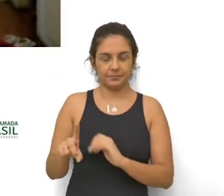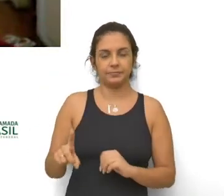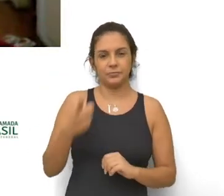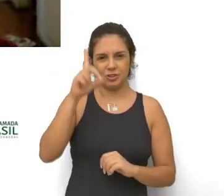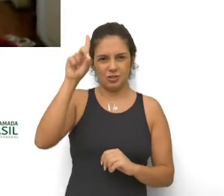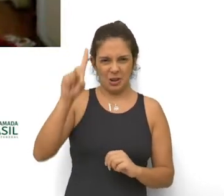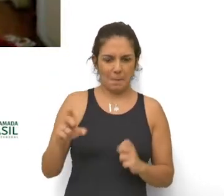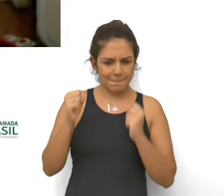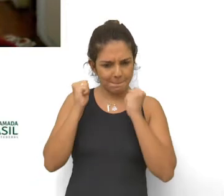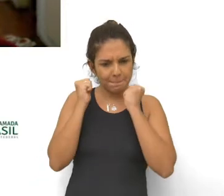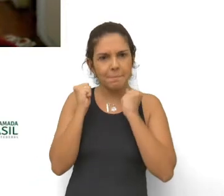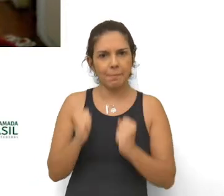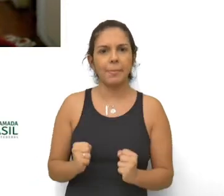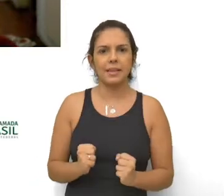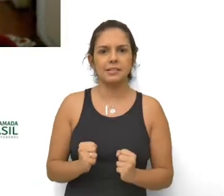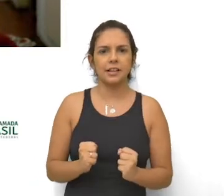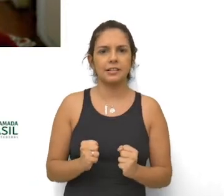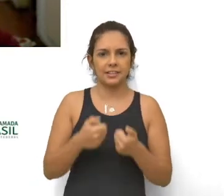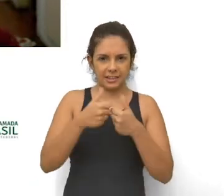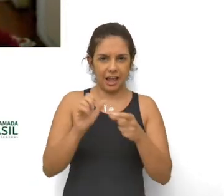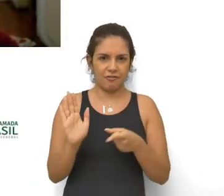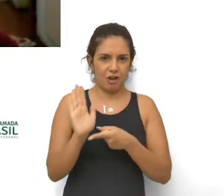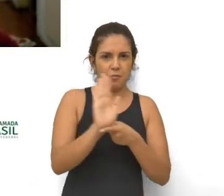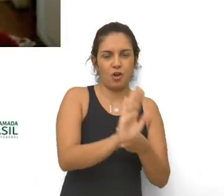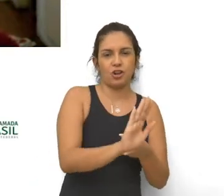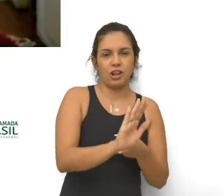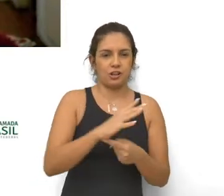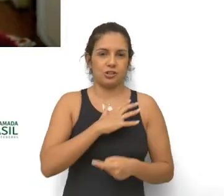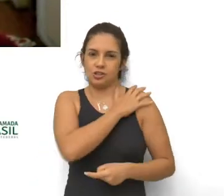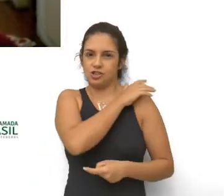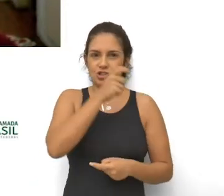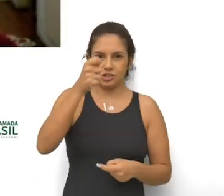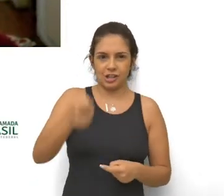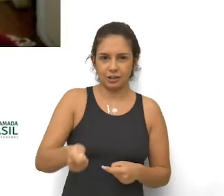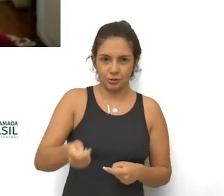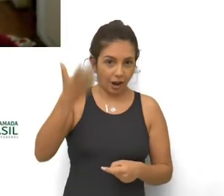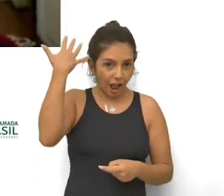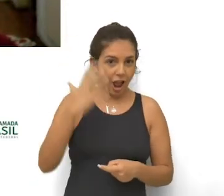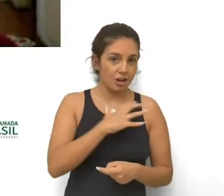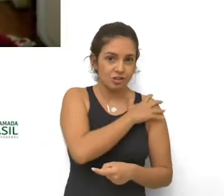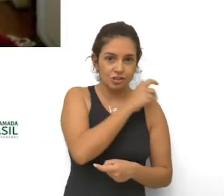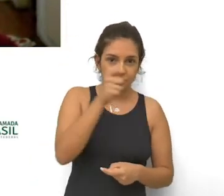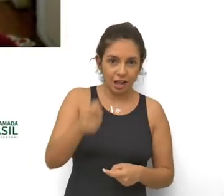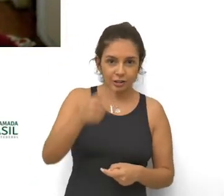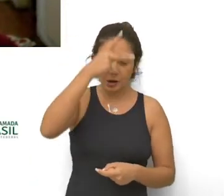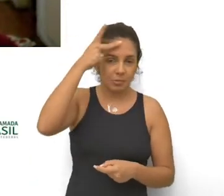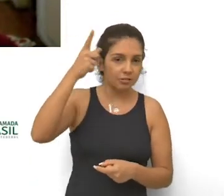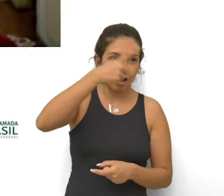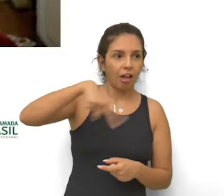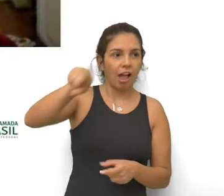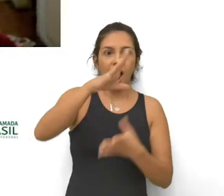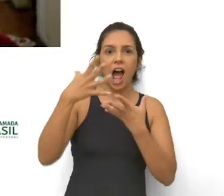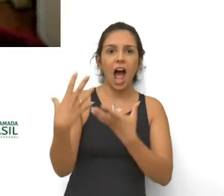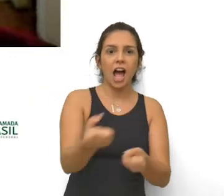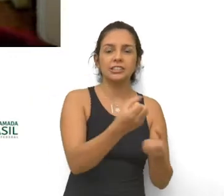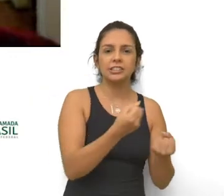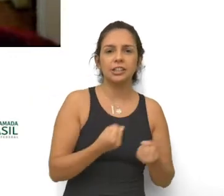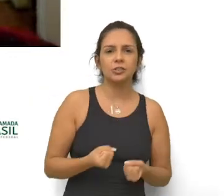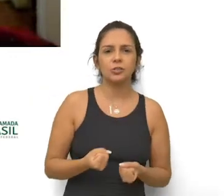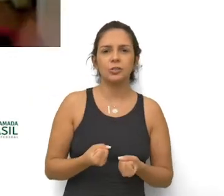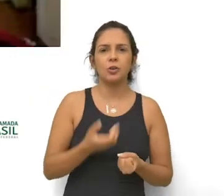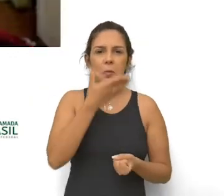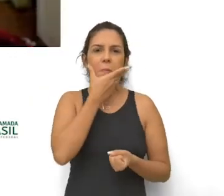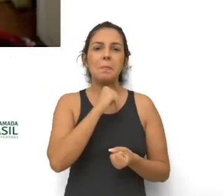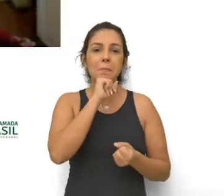uma direita pesada. Elas estavam apoiando a ditadura teve grande aprovação na época de Milagre Brasileiro, né? Quer dizer, os pais